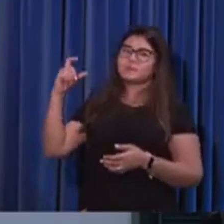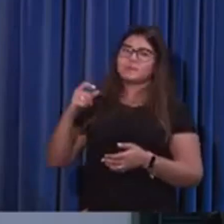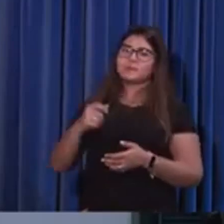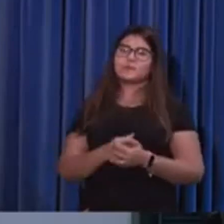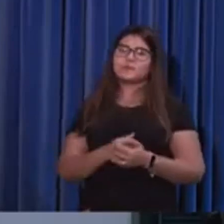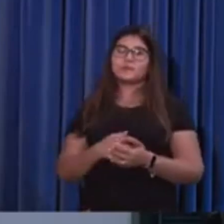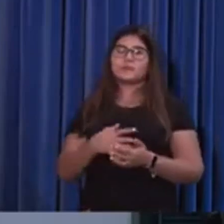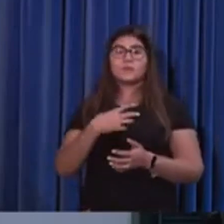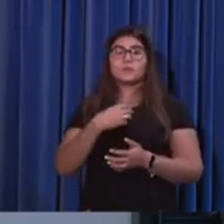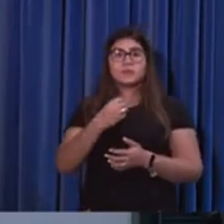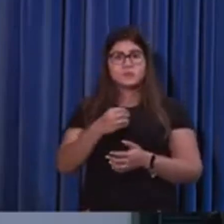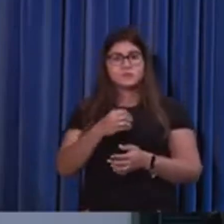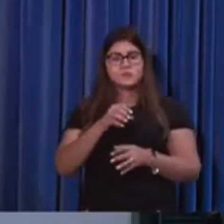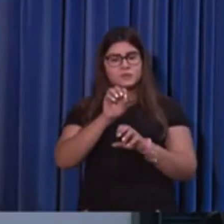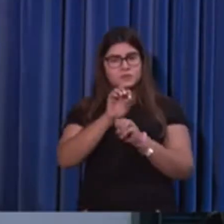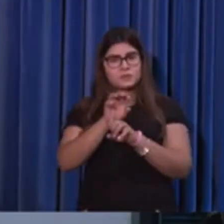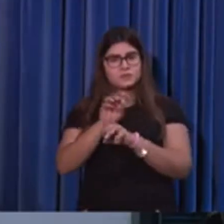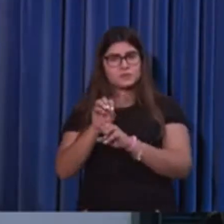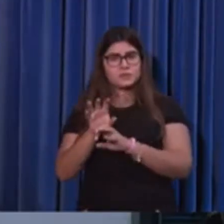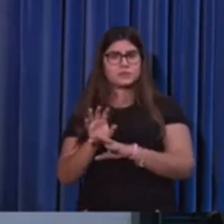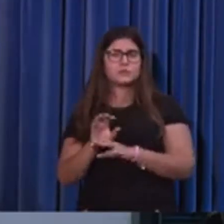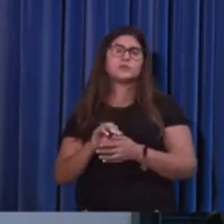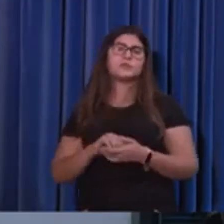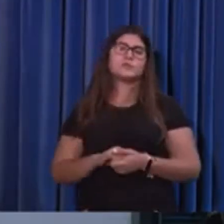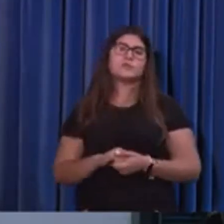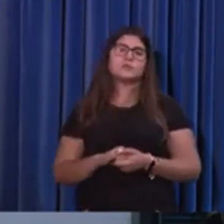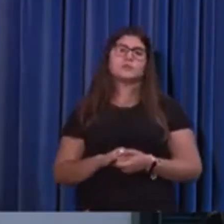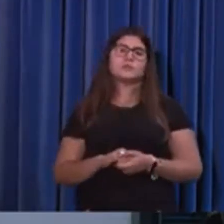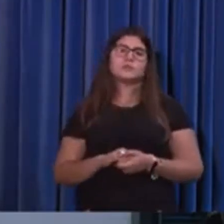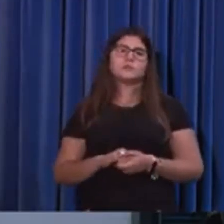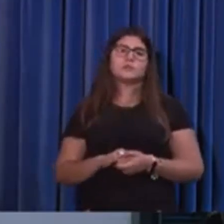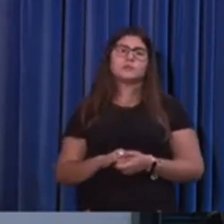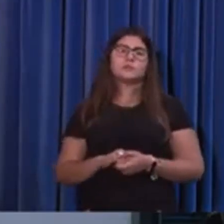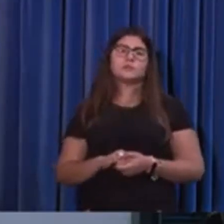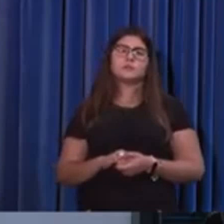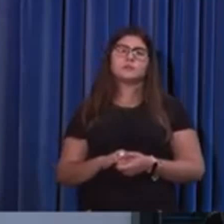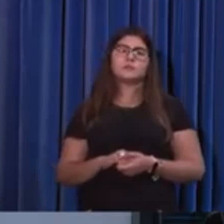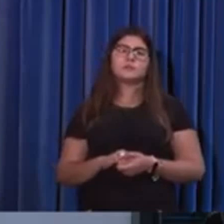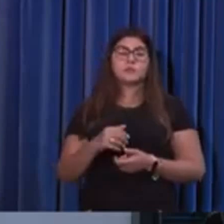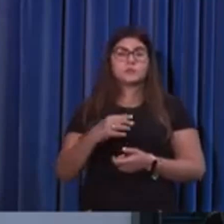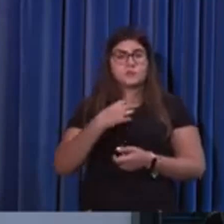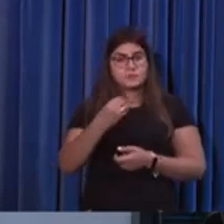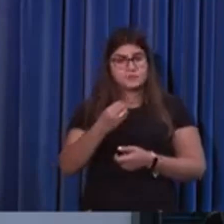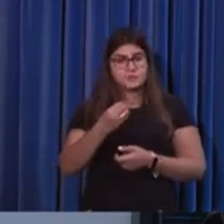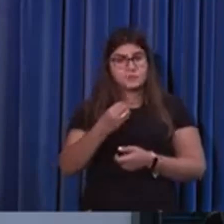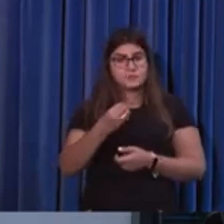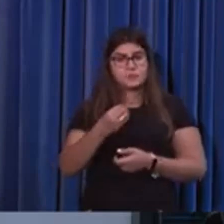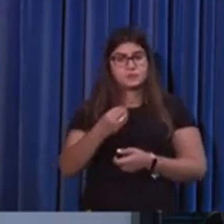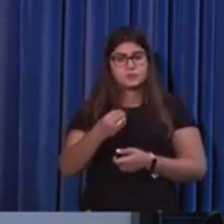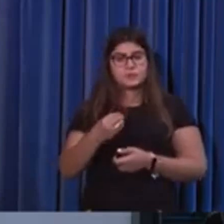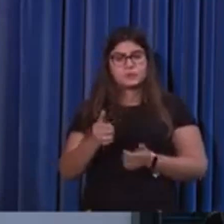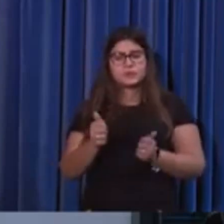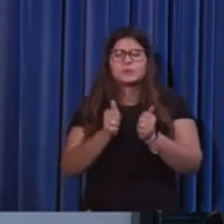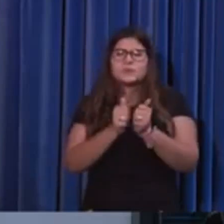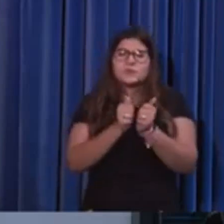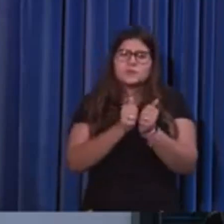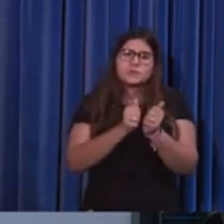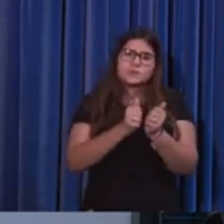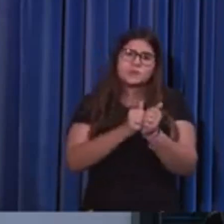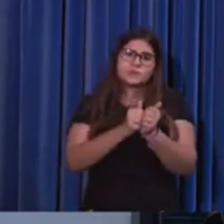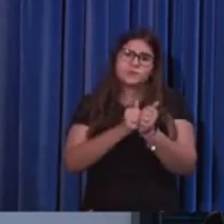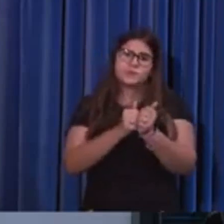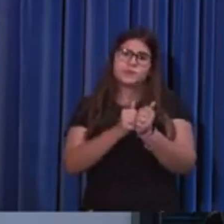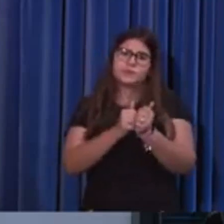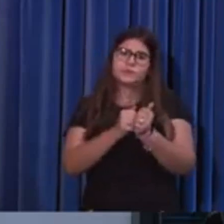são disciplinados, os bastardos não. Os filhos são trazidos para mais próximo, os